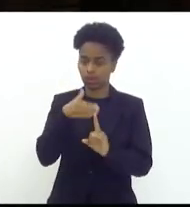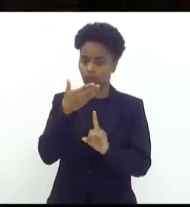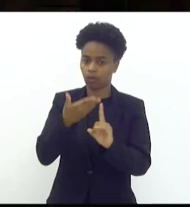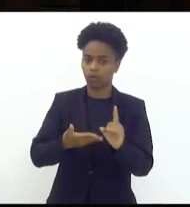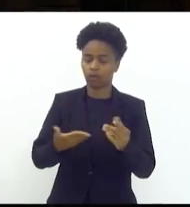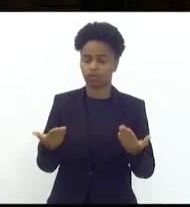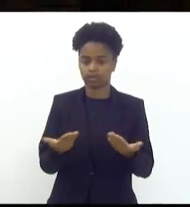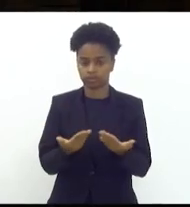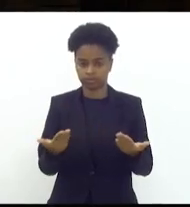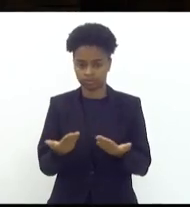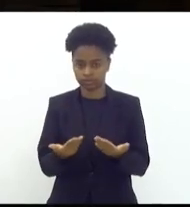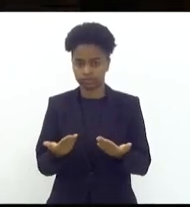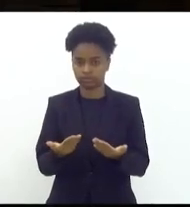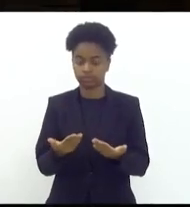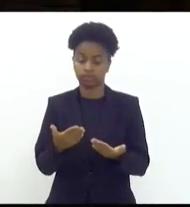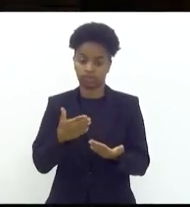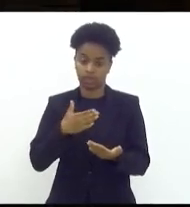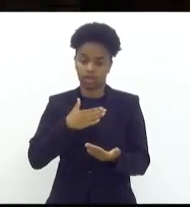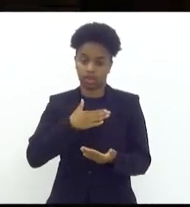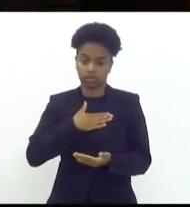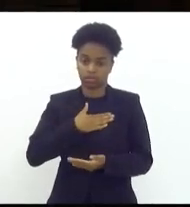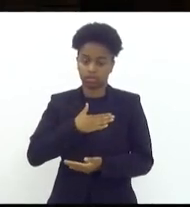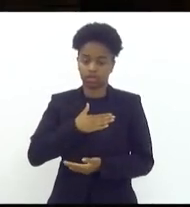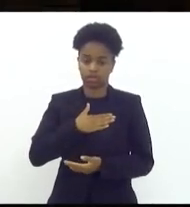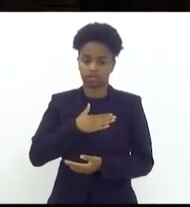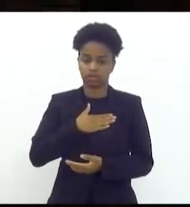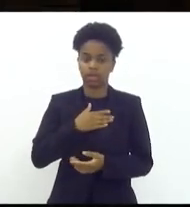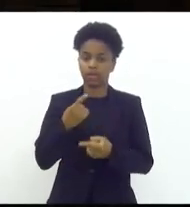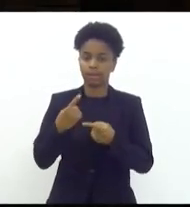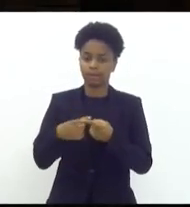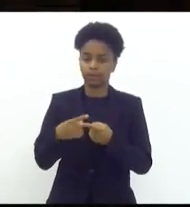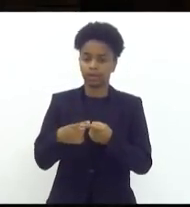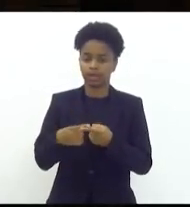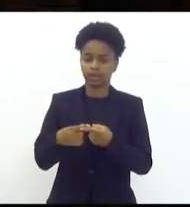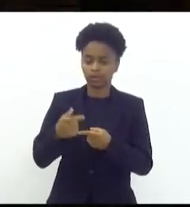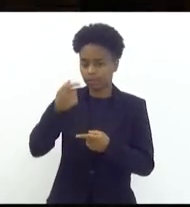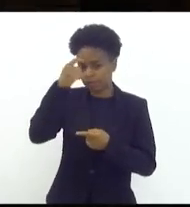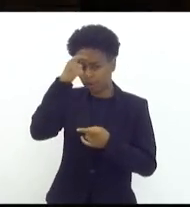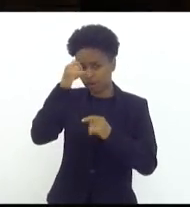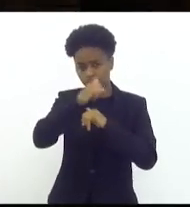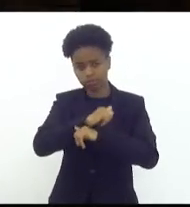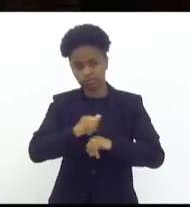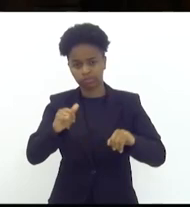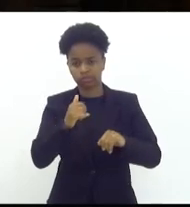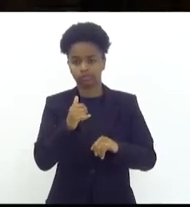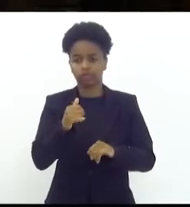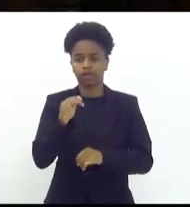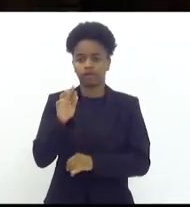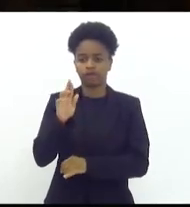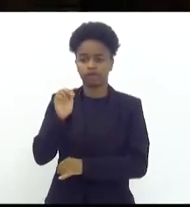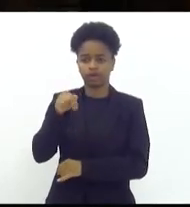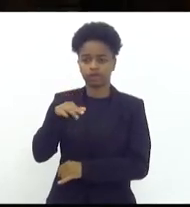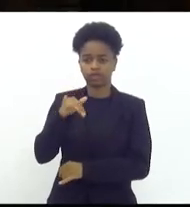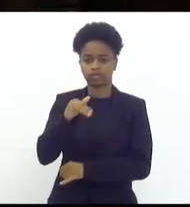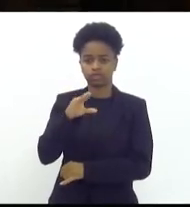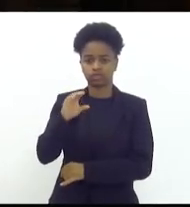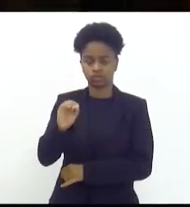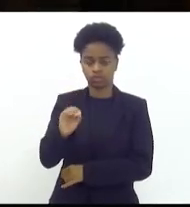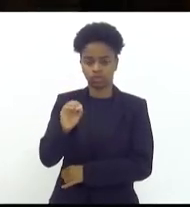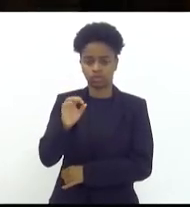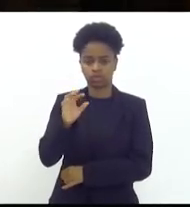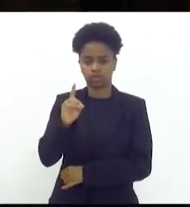justa homenagem do homem público que é uma reserva moral chamado Francisco Dornelles